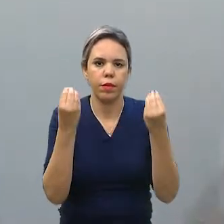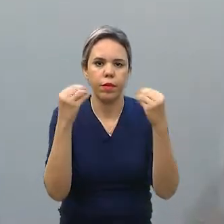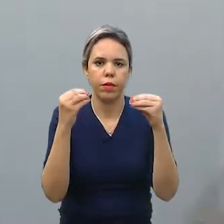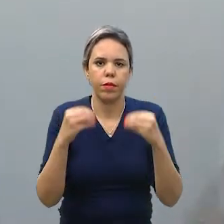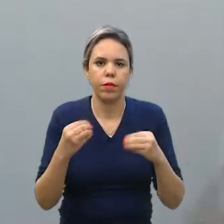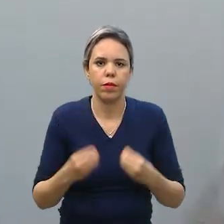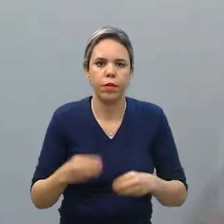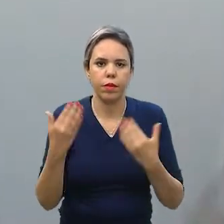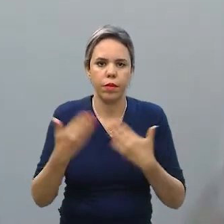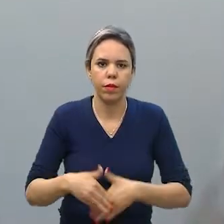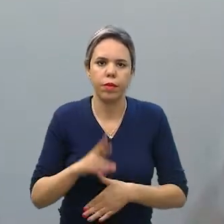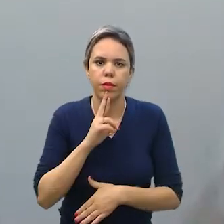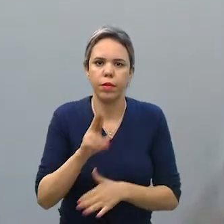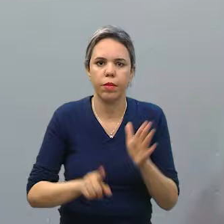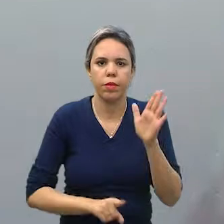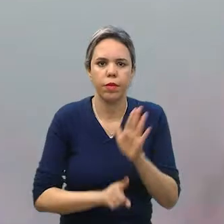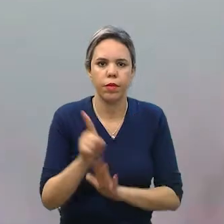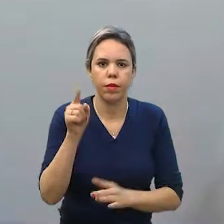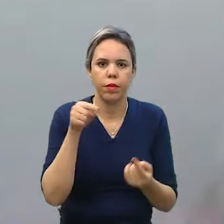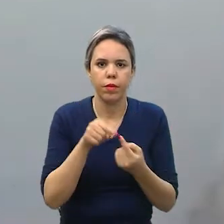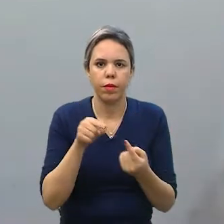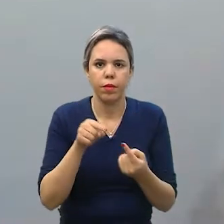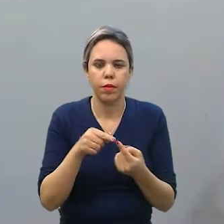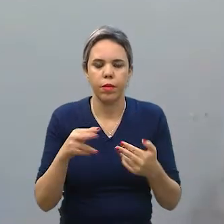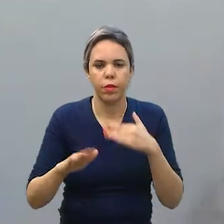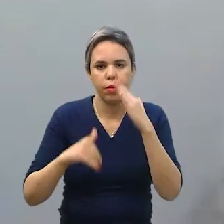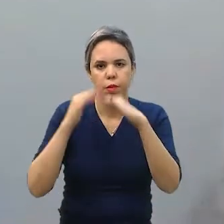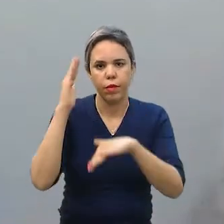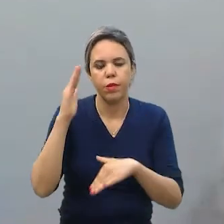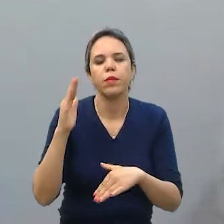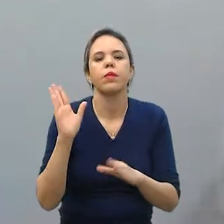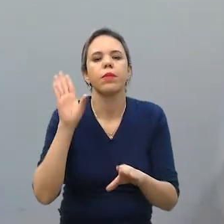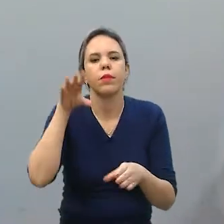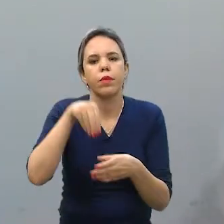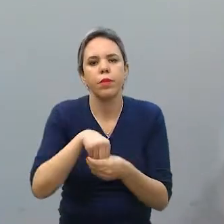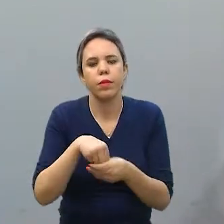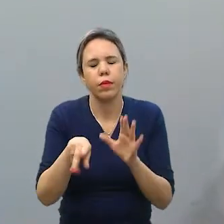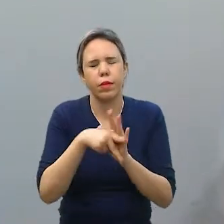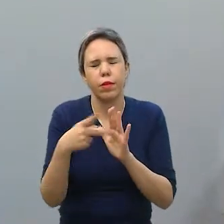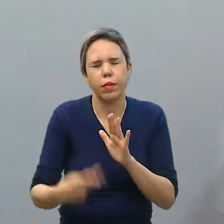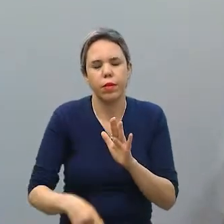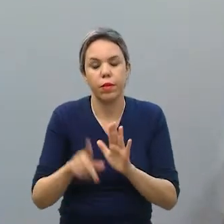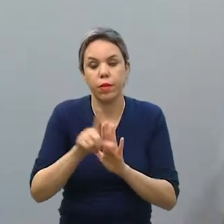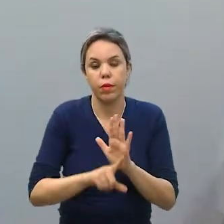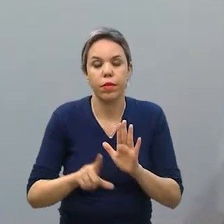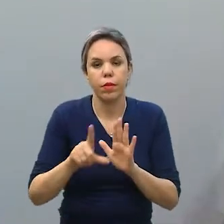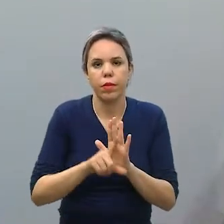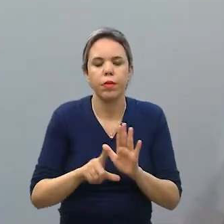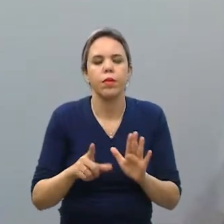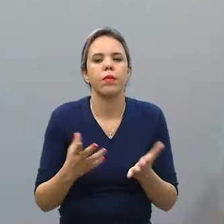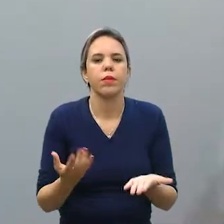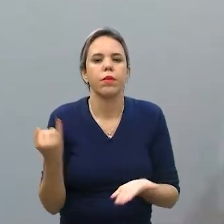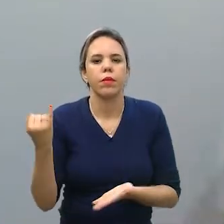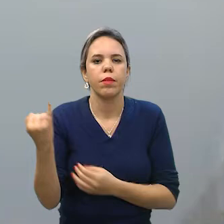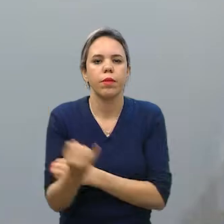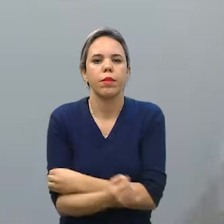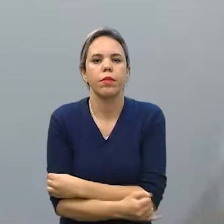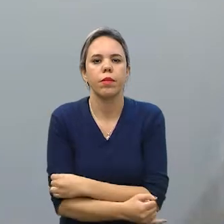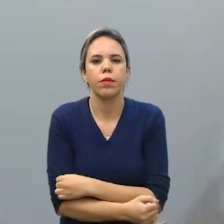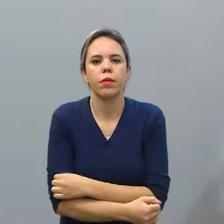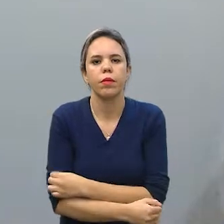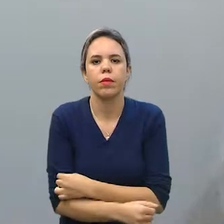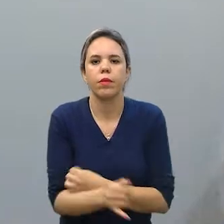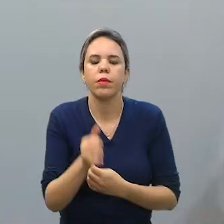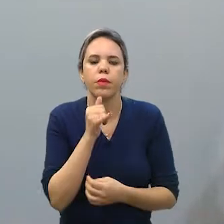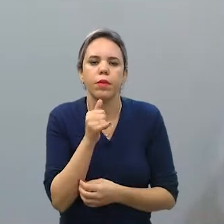a partir desse trecho, identificar algo além, né, dentro da própria obra literária, né? Então, seria importante pegar